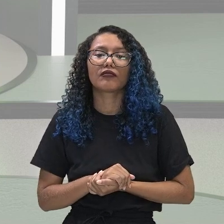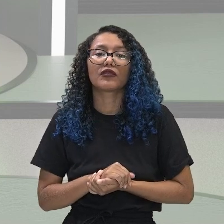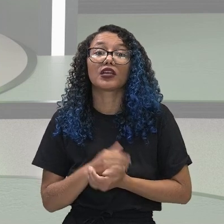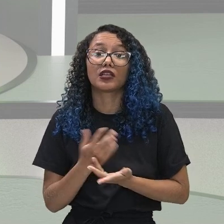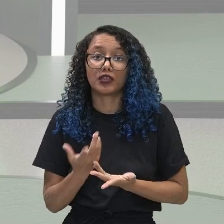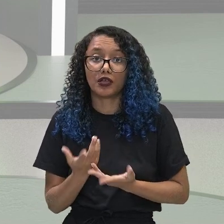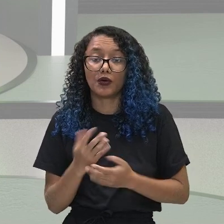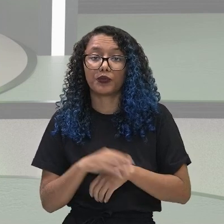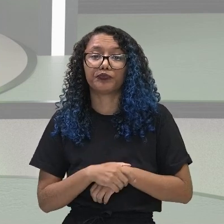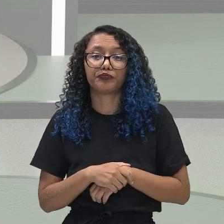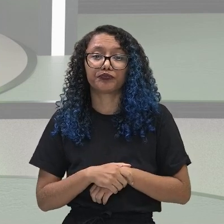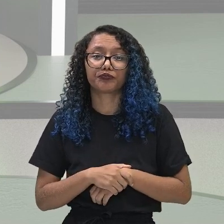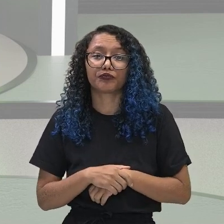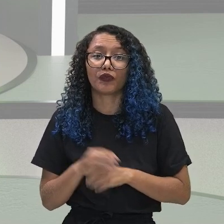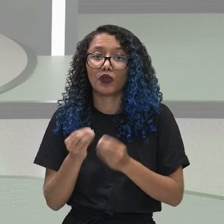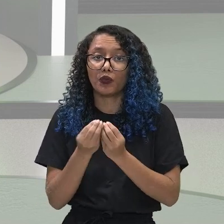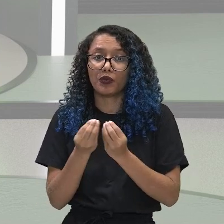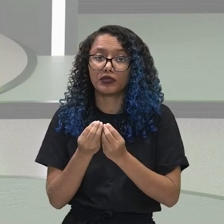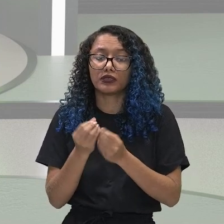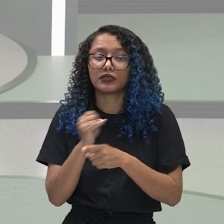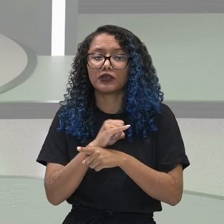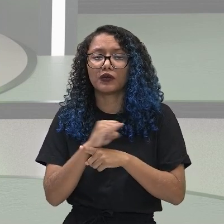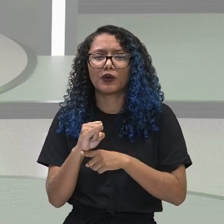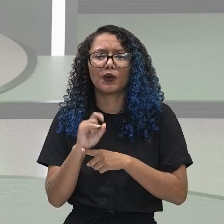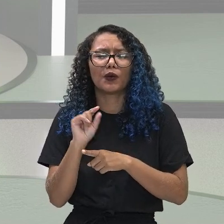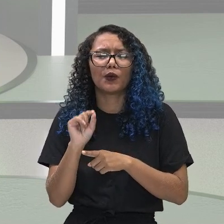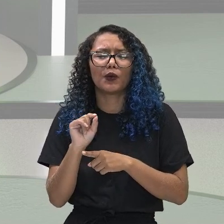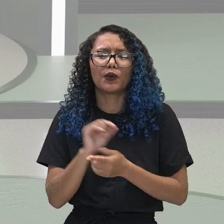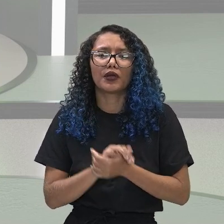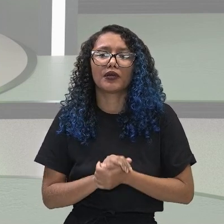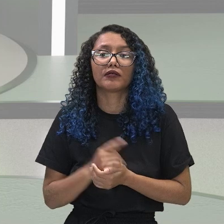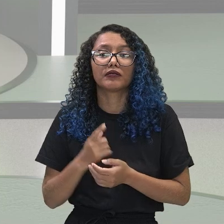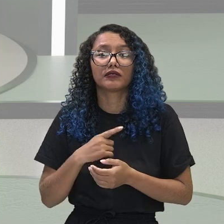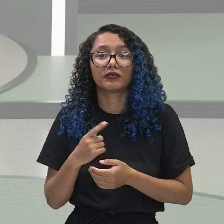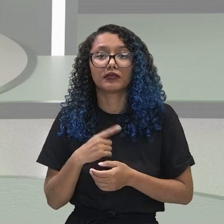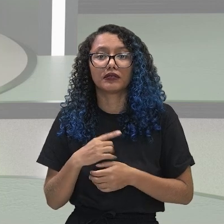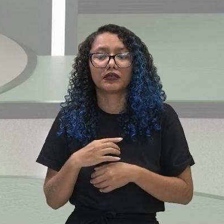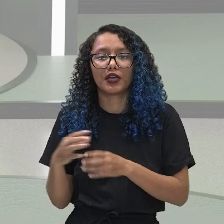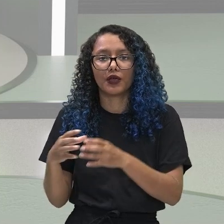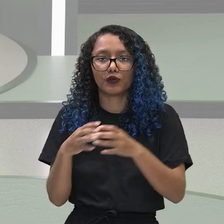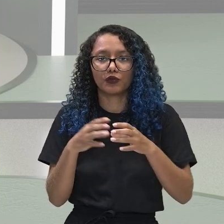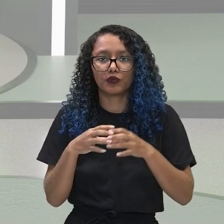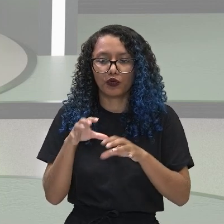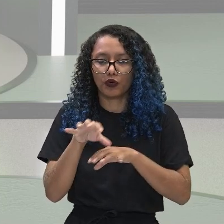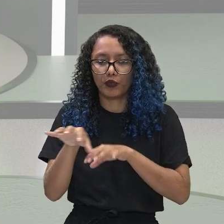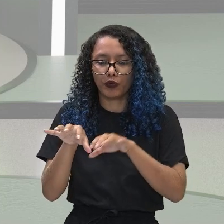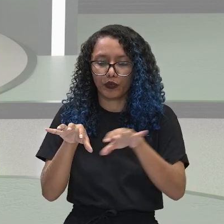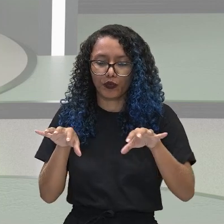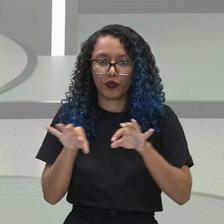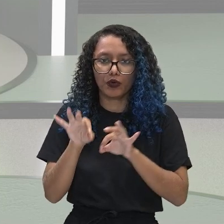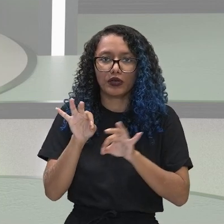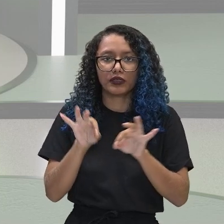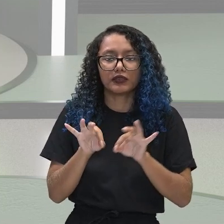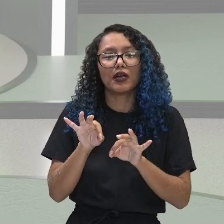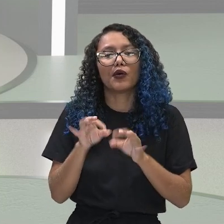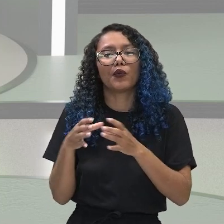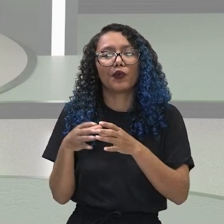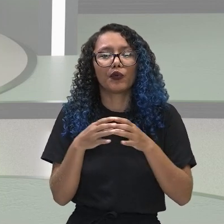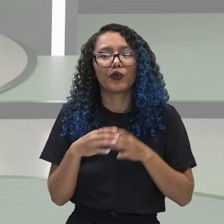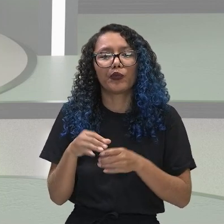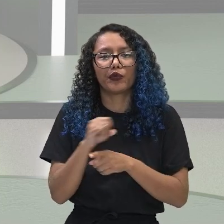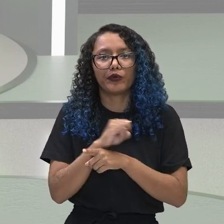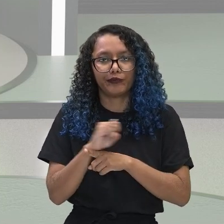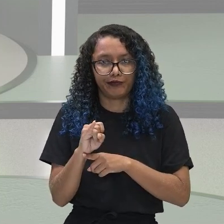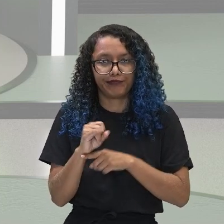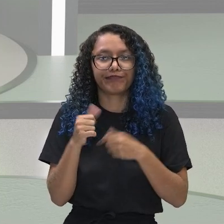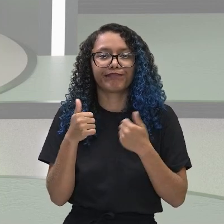são os grupos em que se dividem os compostos inorgânicos. Então,